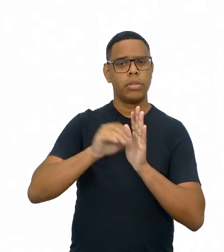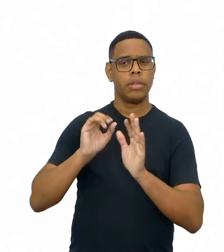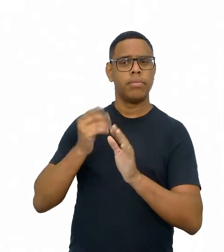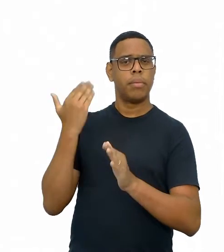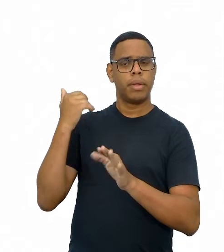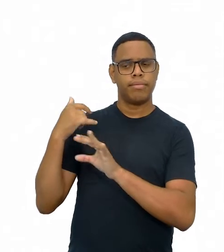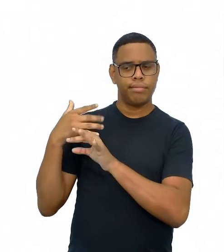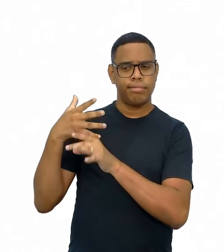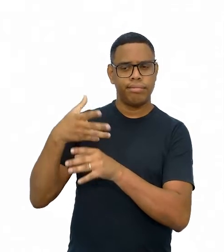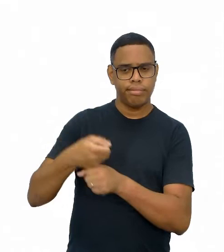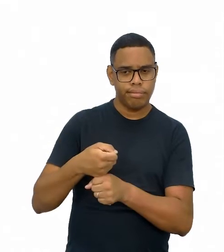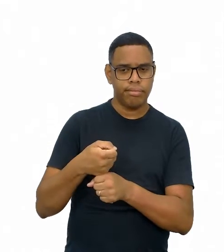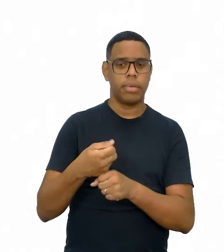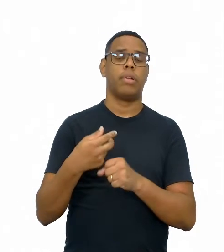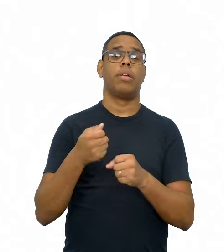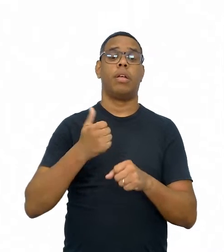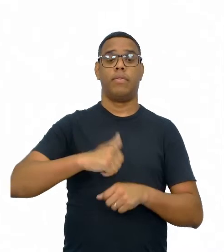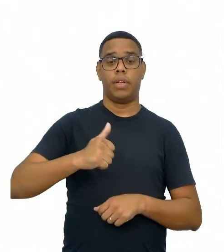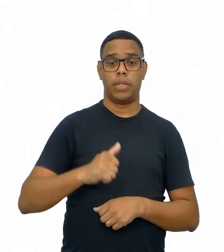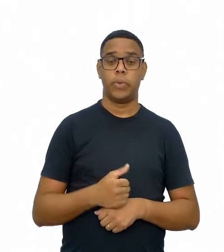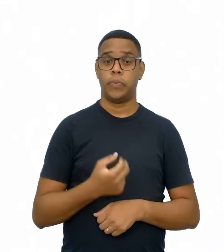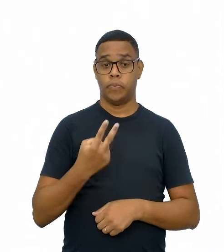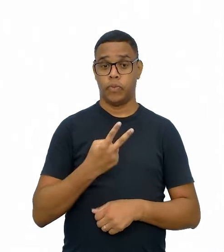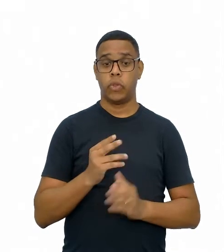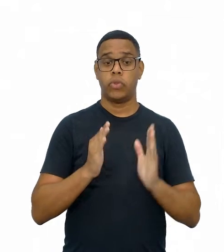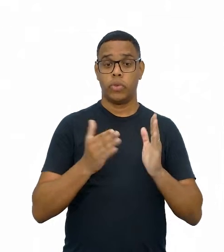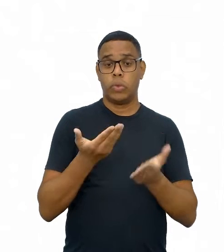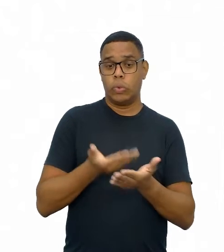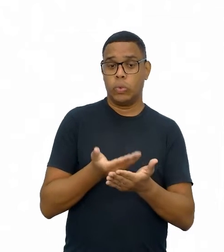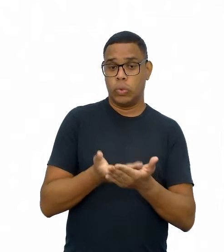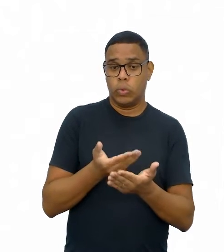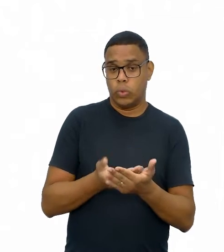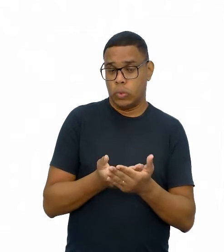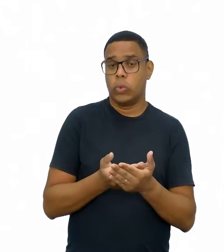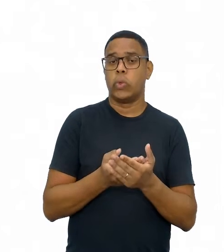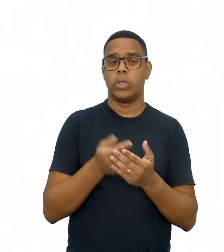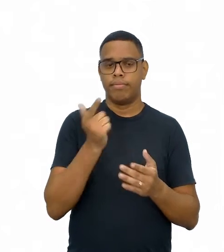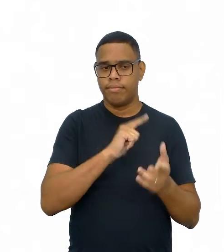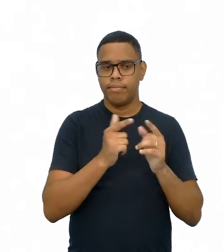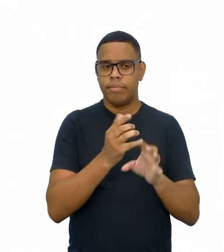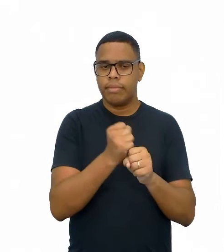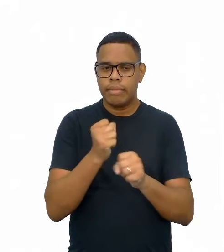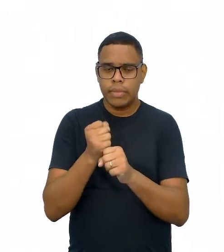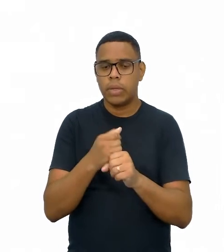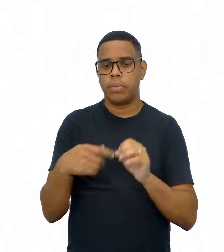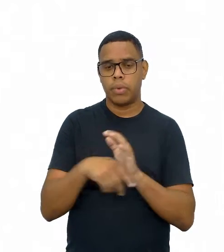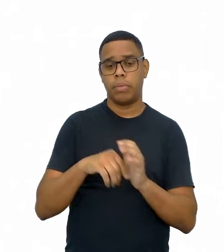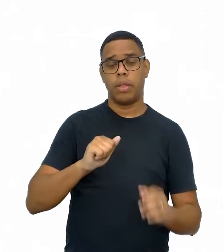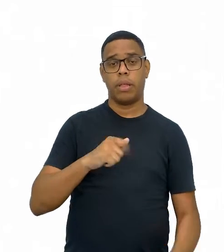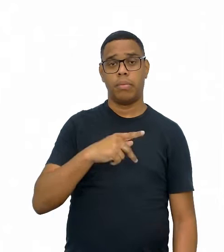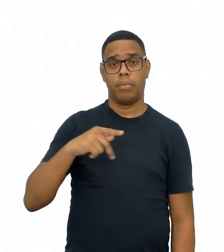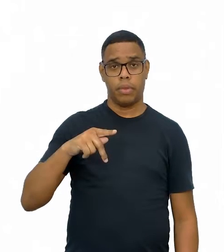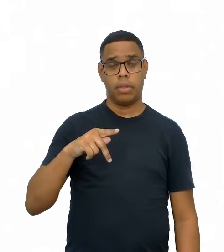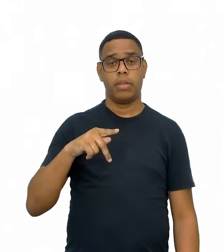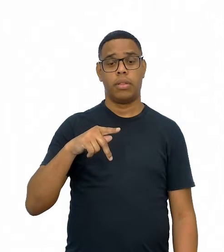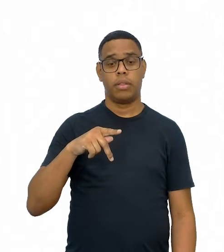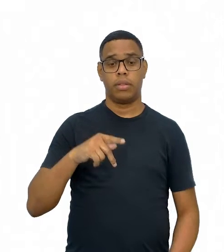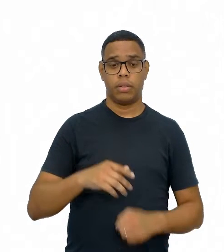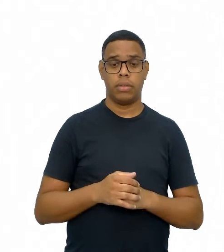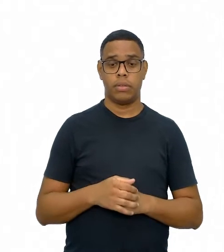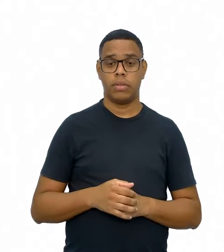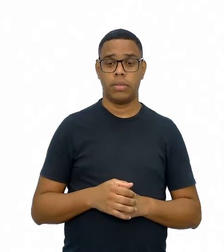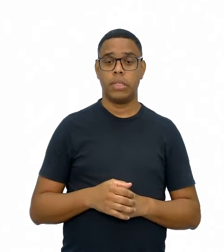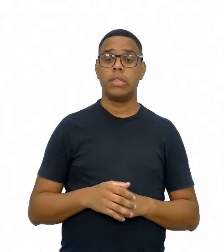conceitos de avaliação. No segundo momento, nós vamos fazer um estudo dos resultados da avaliação da aprendizagem em